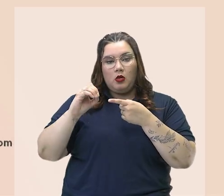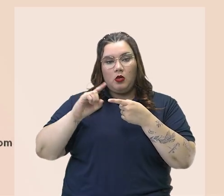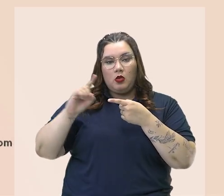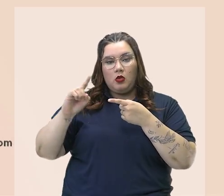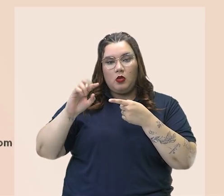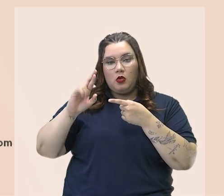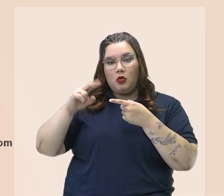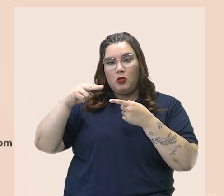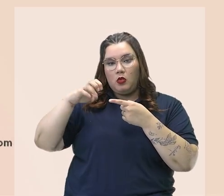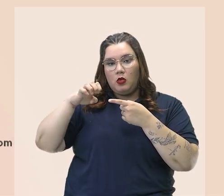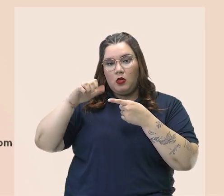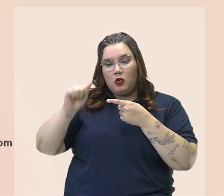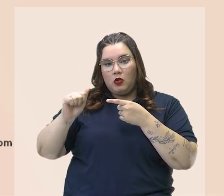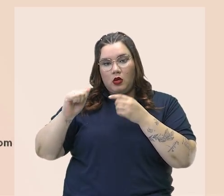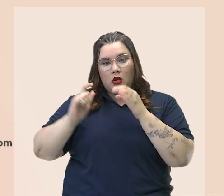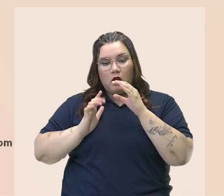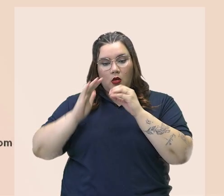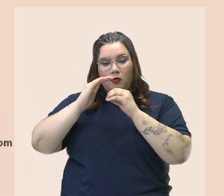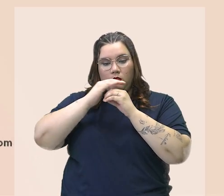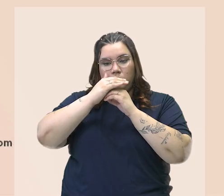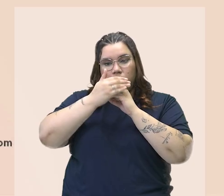que reveste o olho, e o